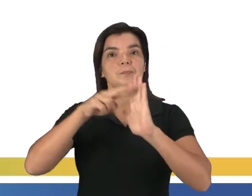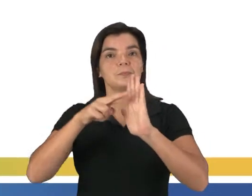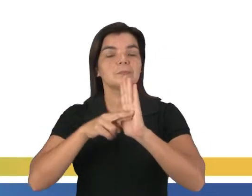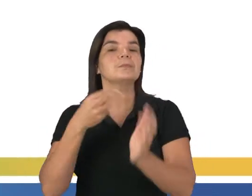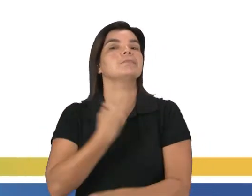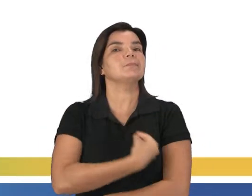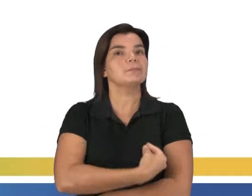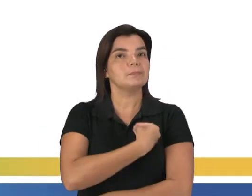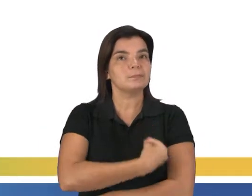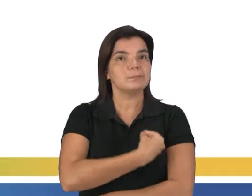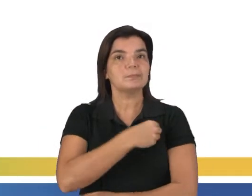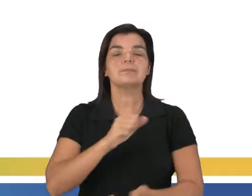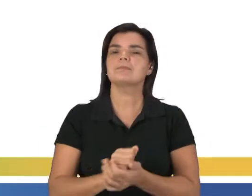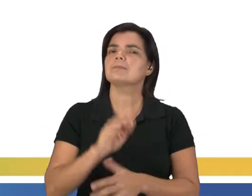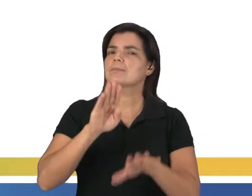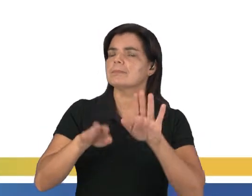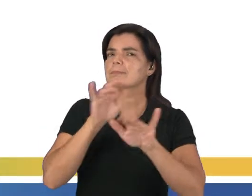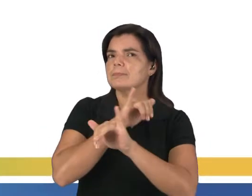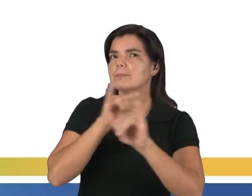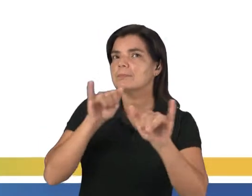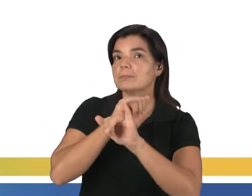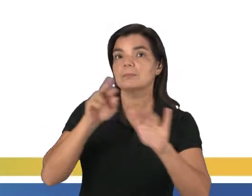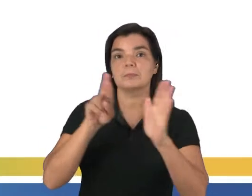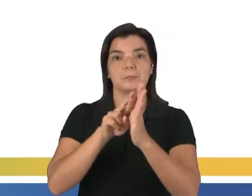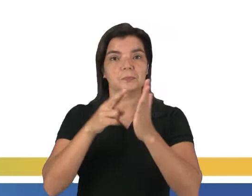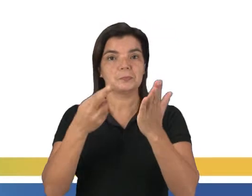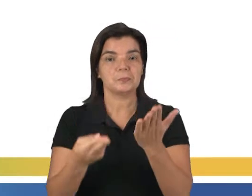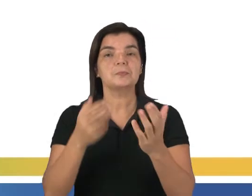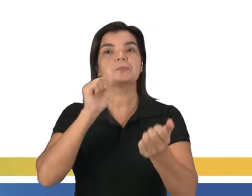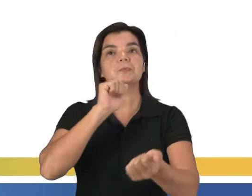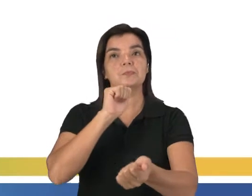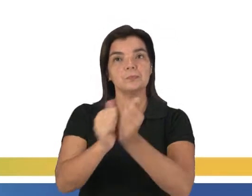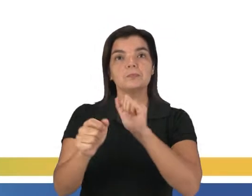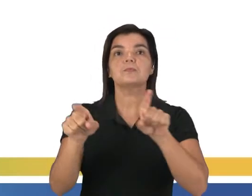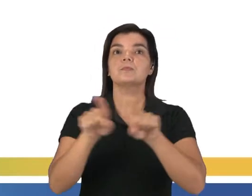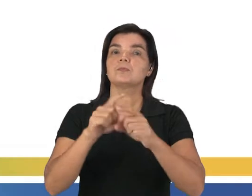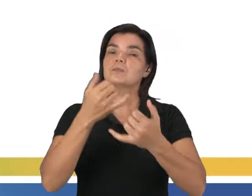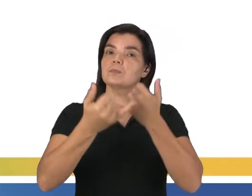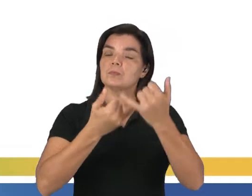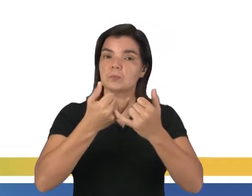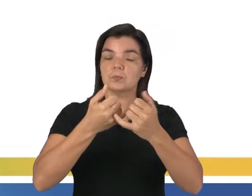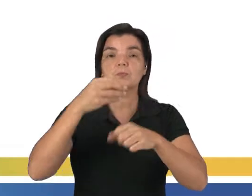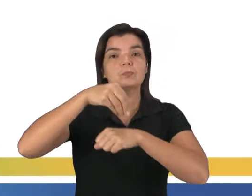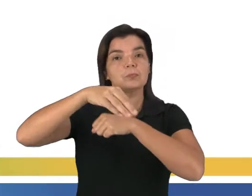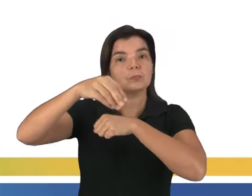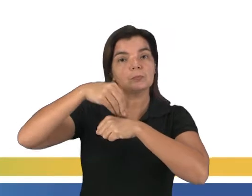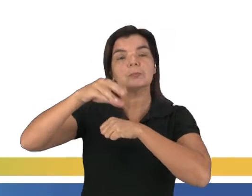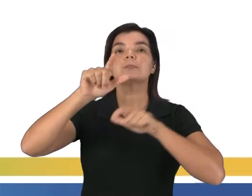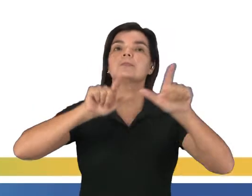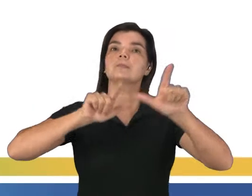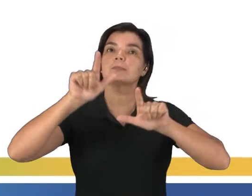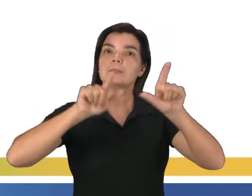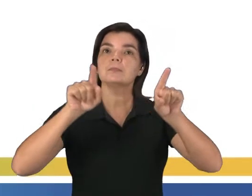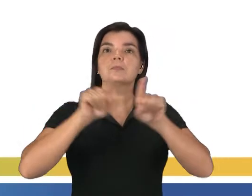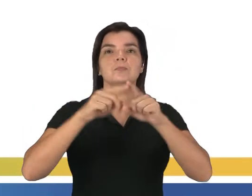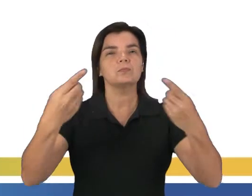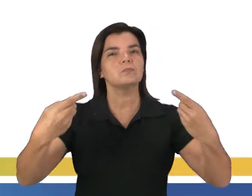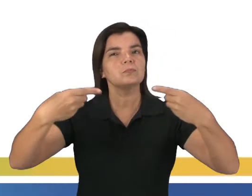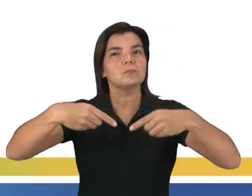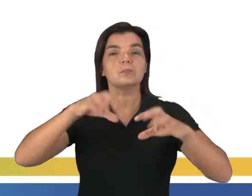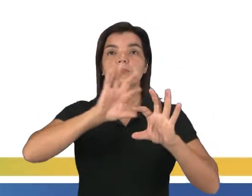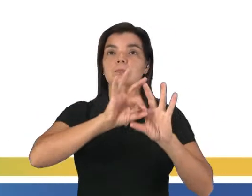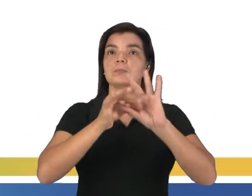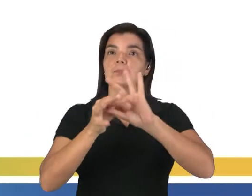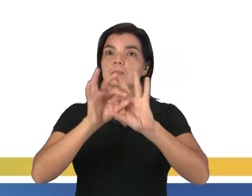participação. Através dos noticiários, das revistas esportivas e dos jogos transmitidos na televisão, dos campeonatos,